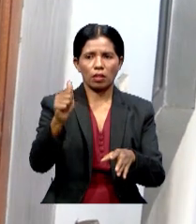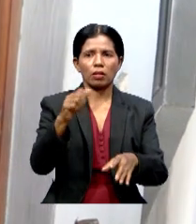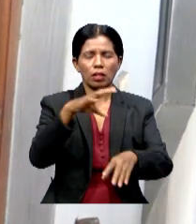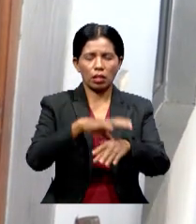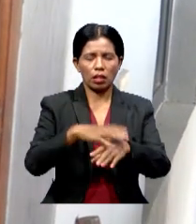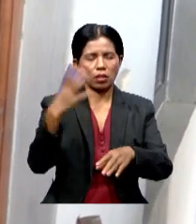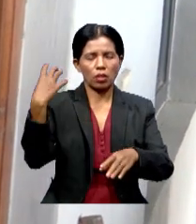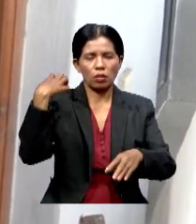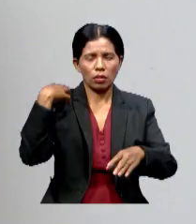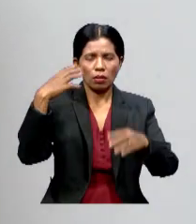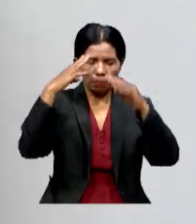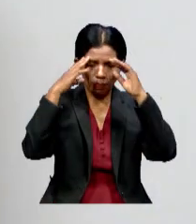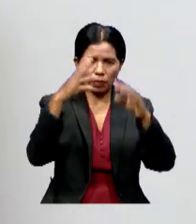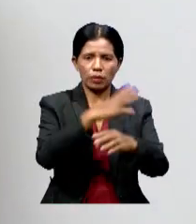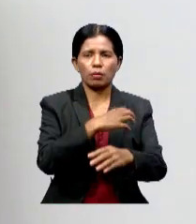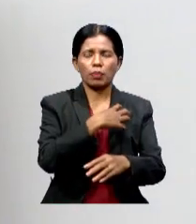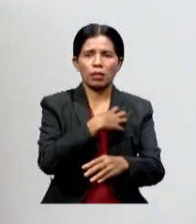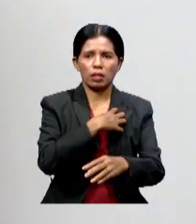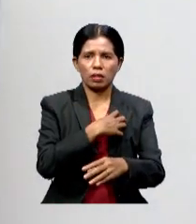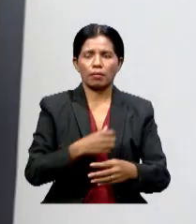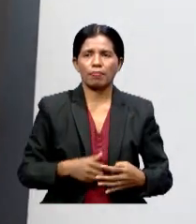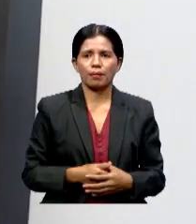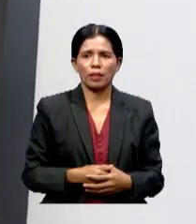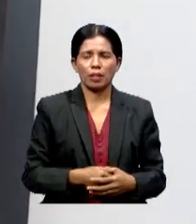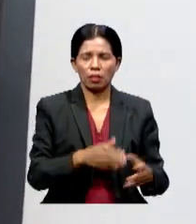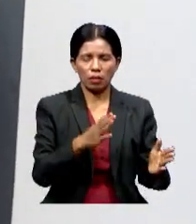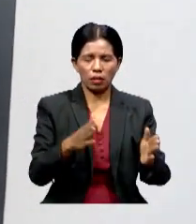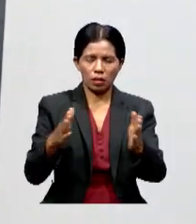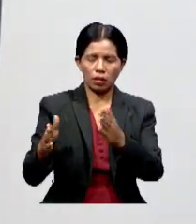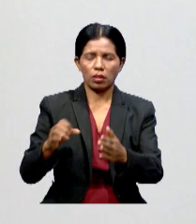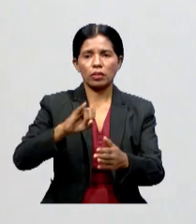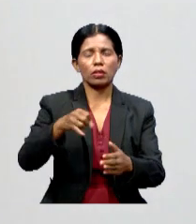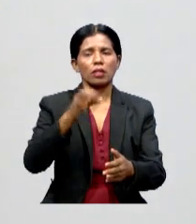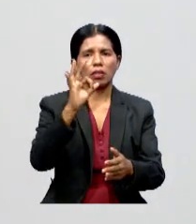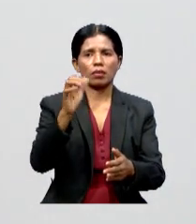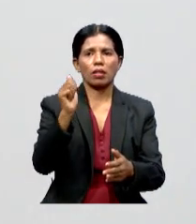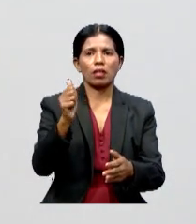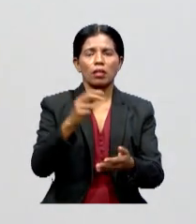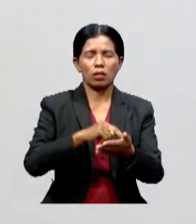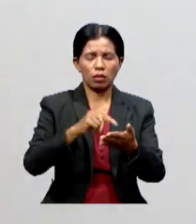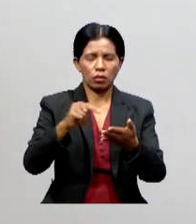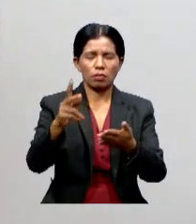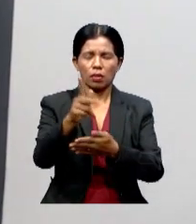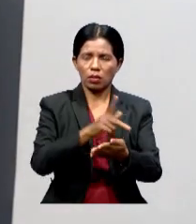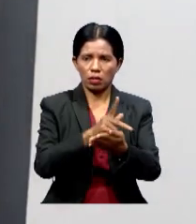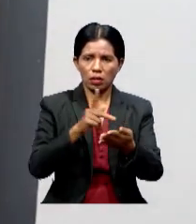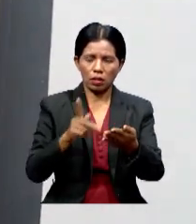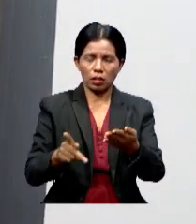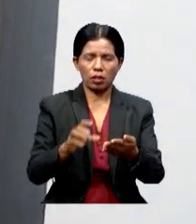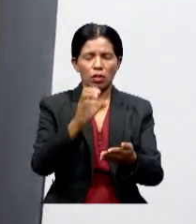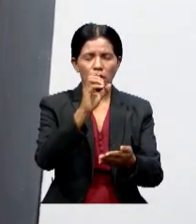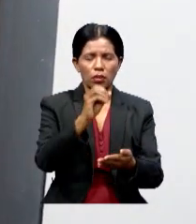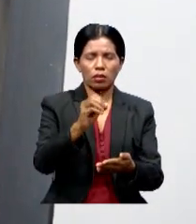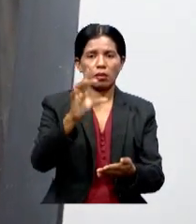detenha-se lá comando Penetela e município dele. Processo para suspeito JFA, o número único crime, mamukida